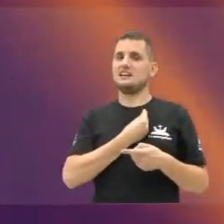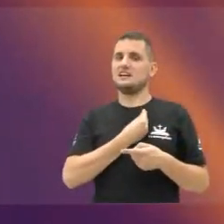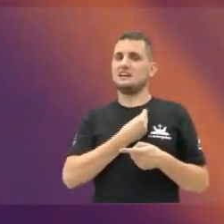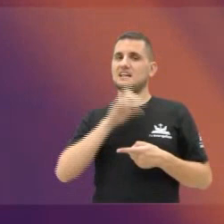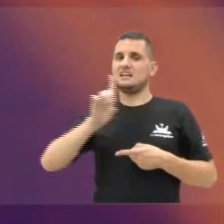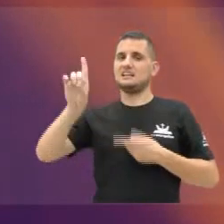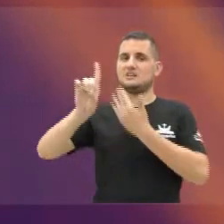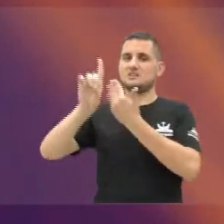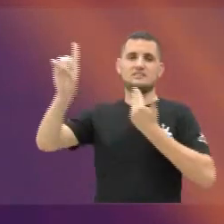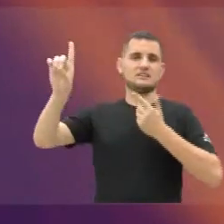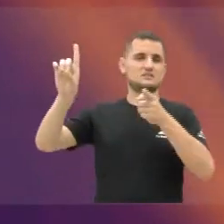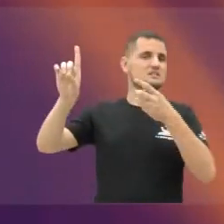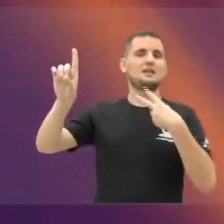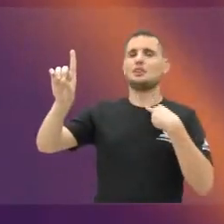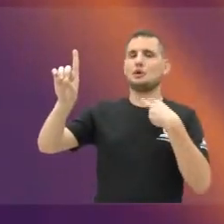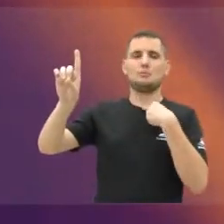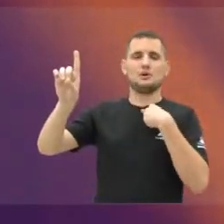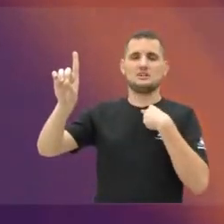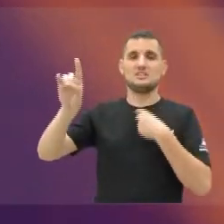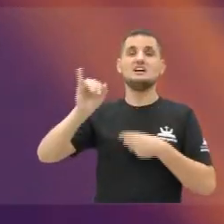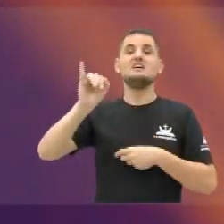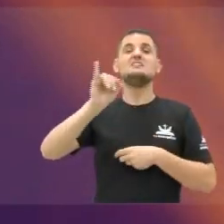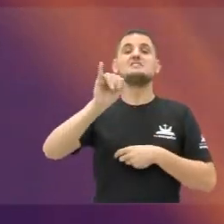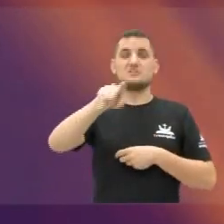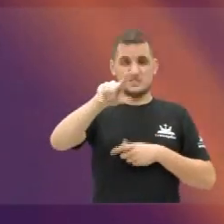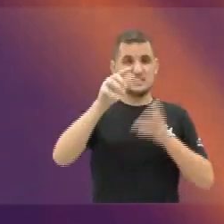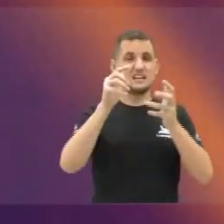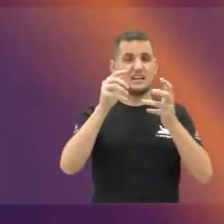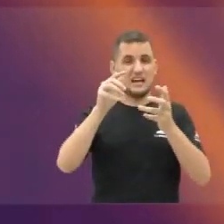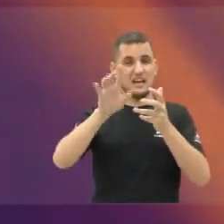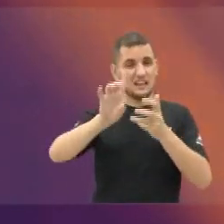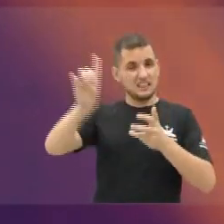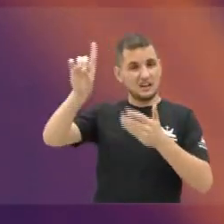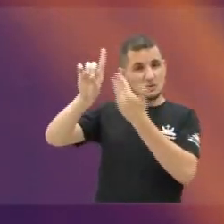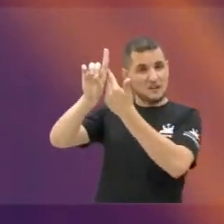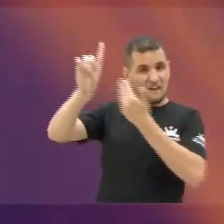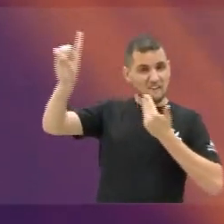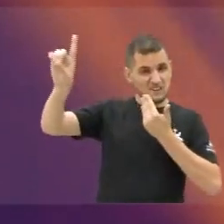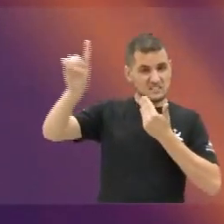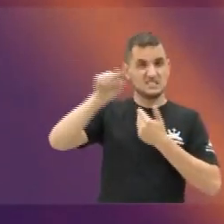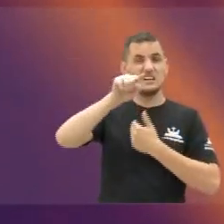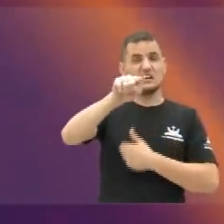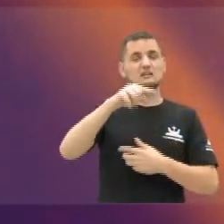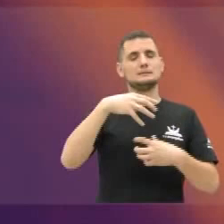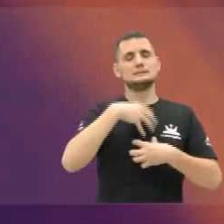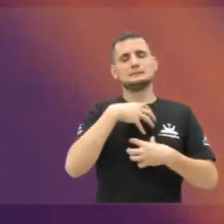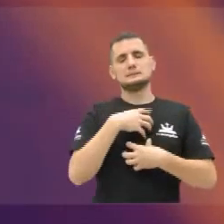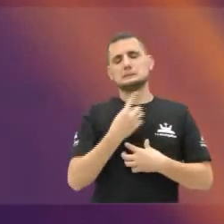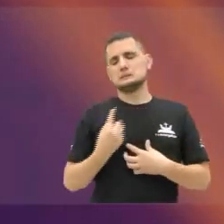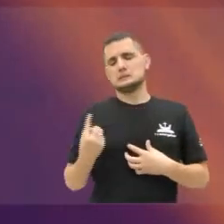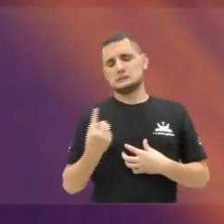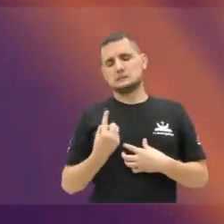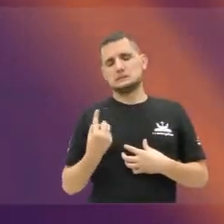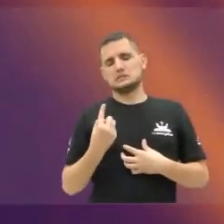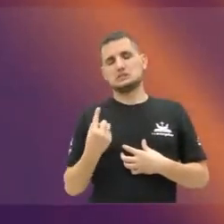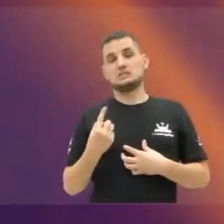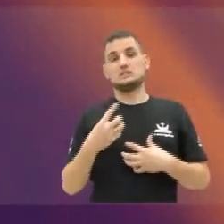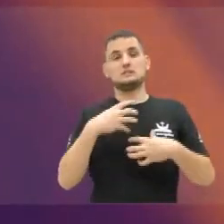E se você quiser viver sem Deus, você vai viver sozinho. O sentimento que vai ter no teu coração é medo e